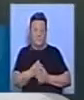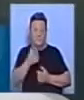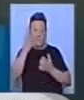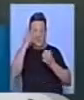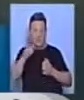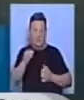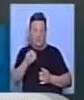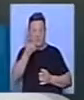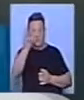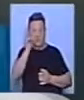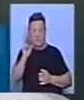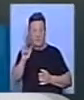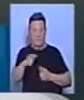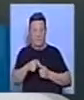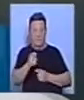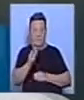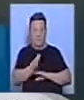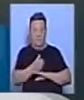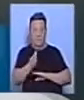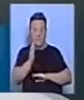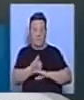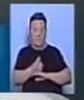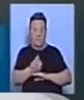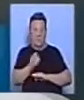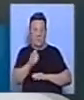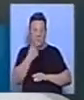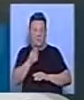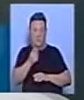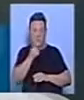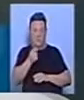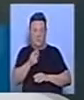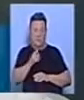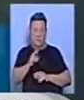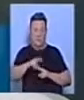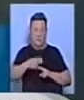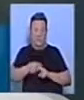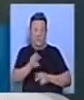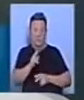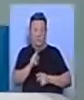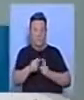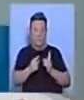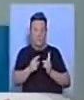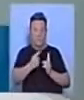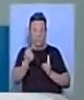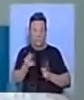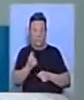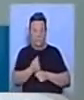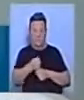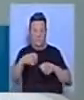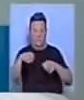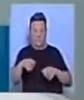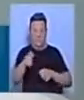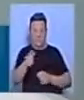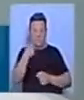com bala que entendeu de devido ao maiô antes melhor dizendo duplicá lo em dois e portanto fazendo aqui é